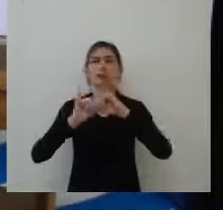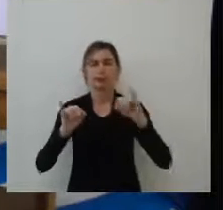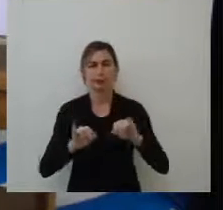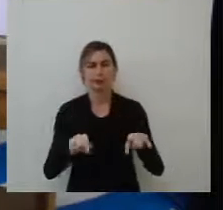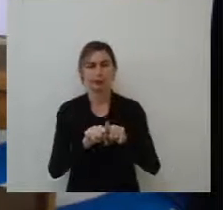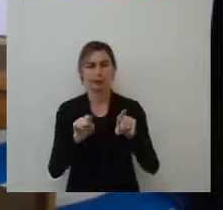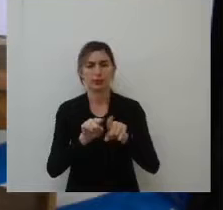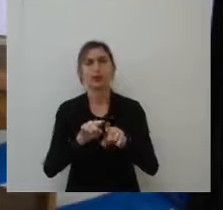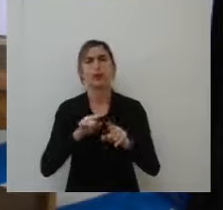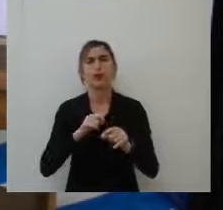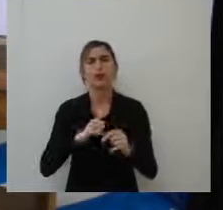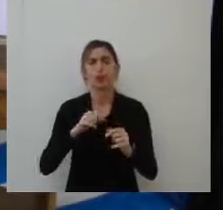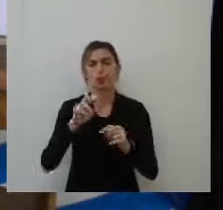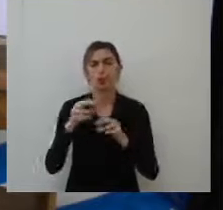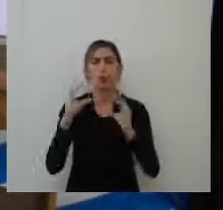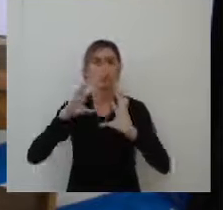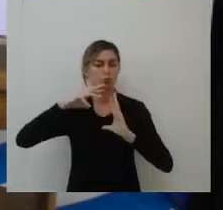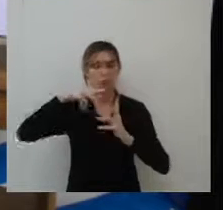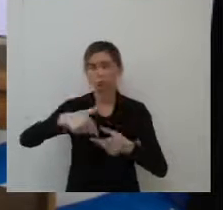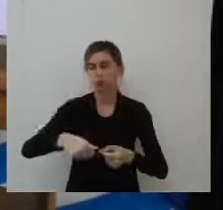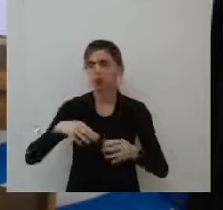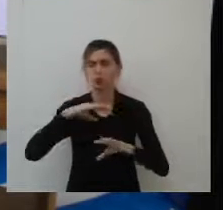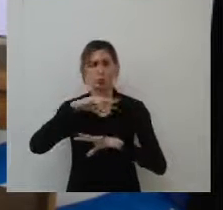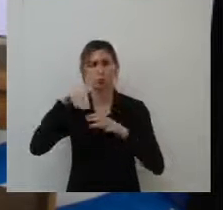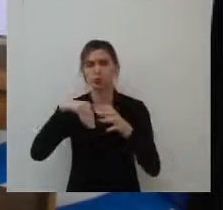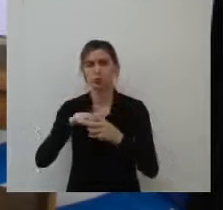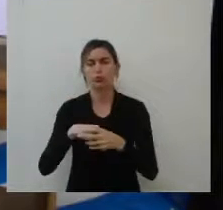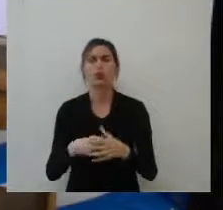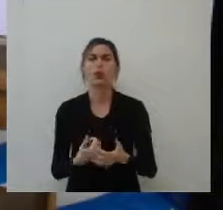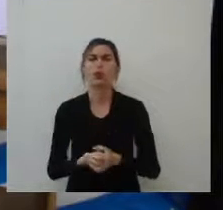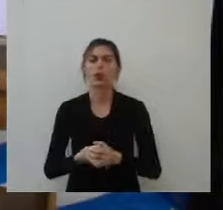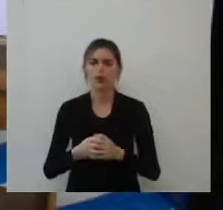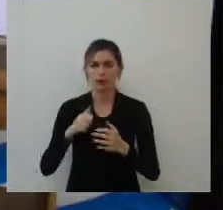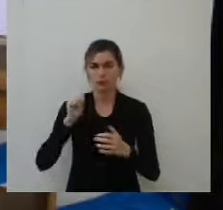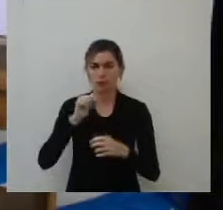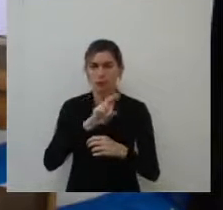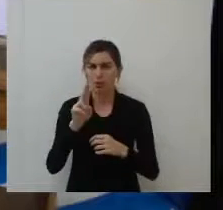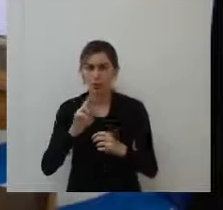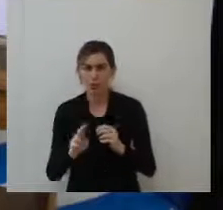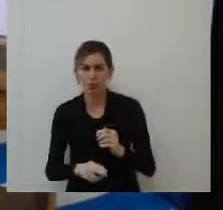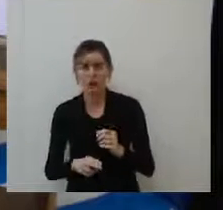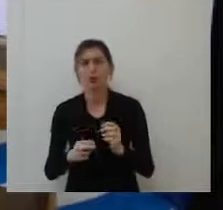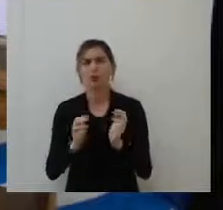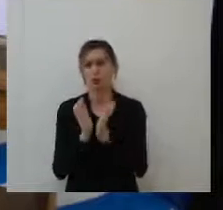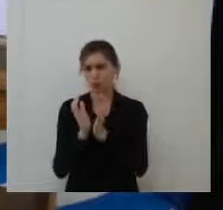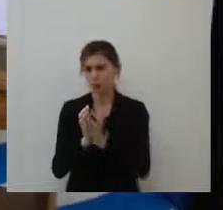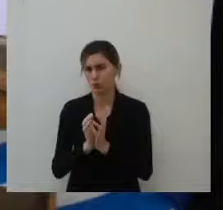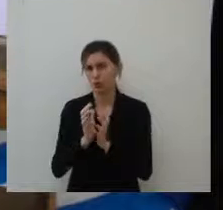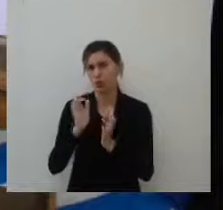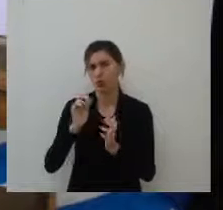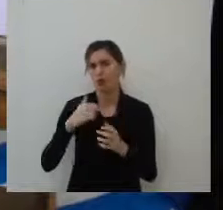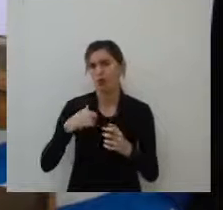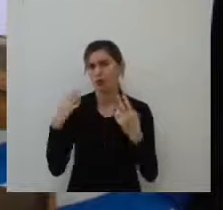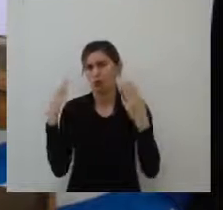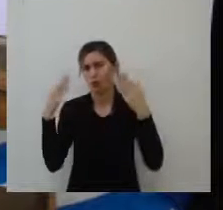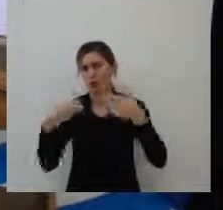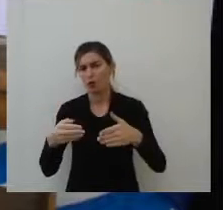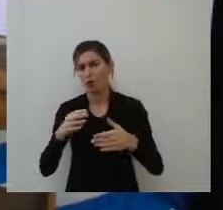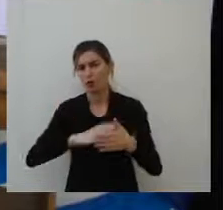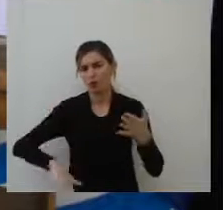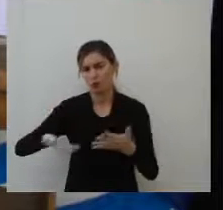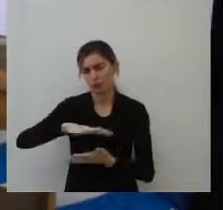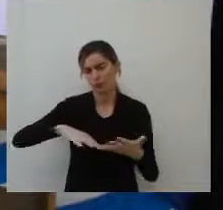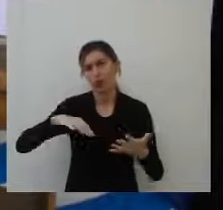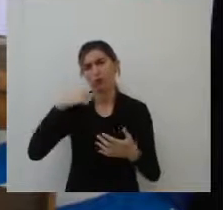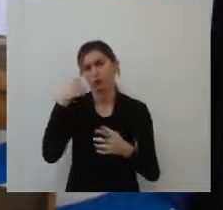que o cyberativismo ele funciona em todo mundo, né? Falamos dos anônimos. Tá? Os anônimos são um grupo ativista que está voltado para os movimentos